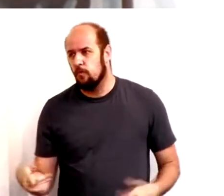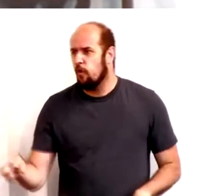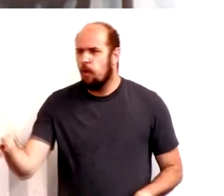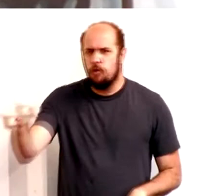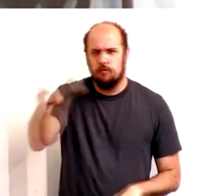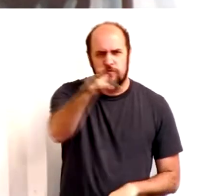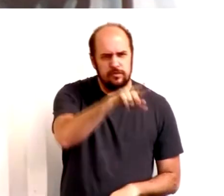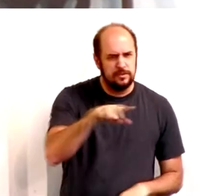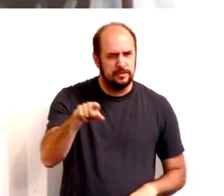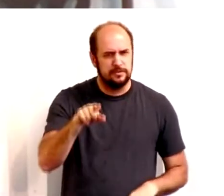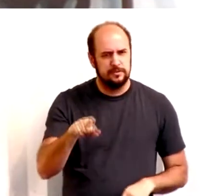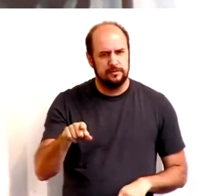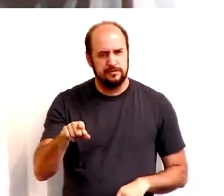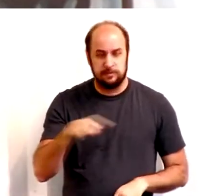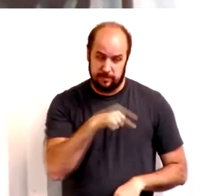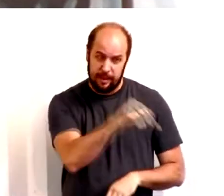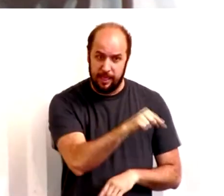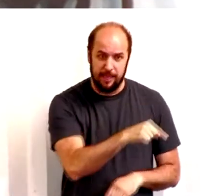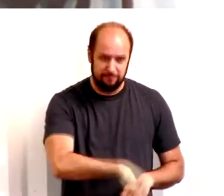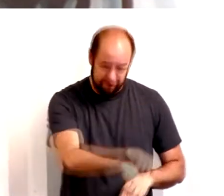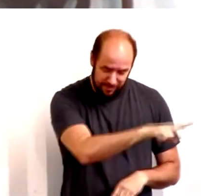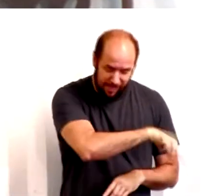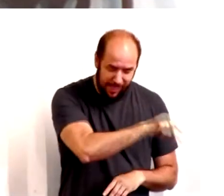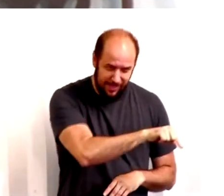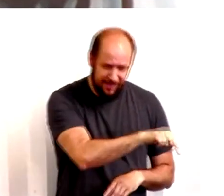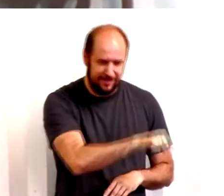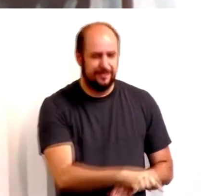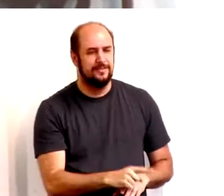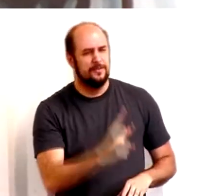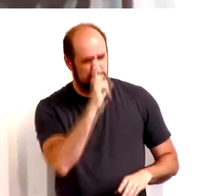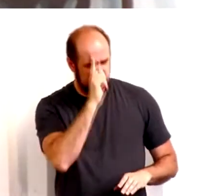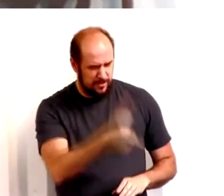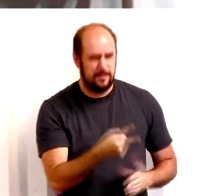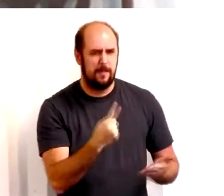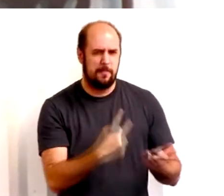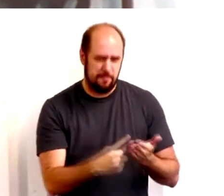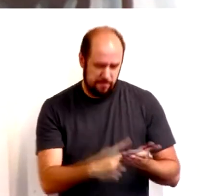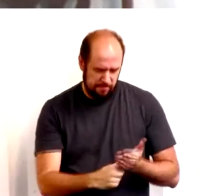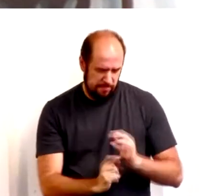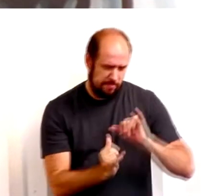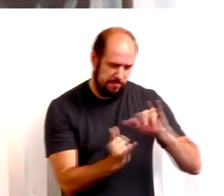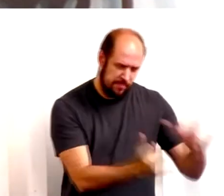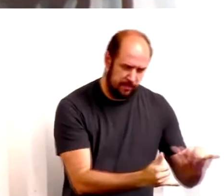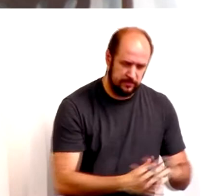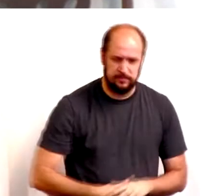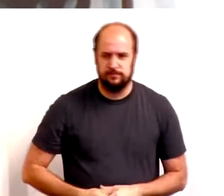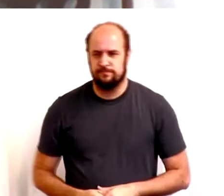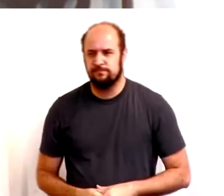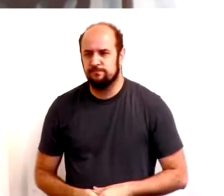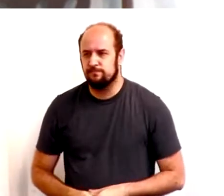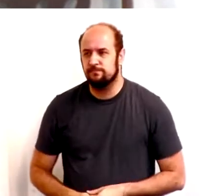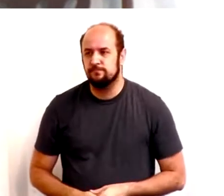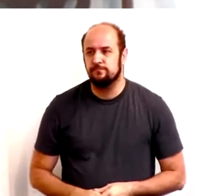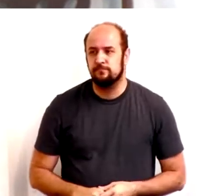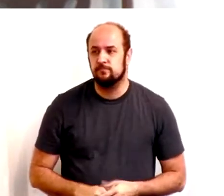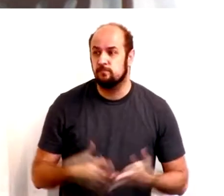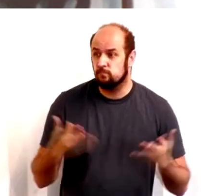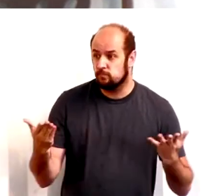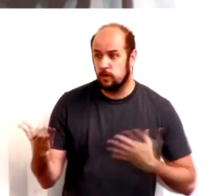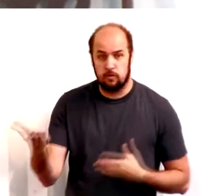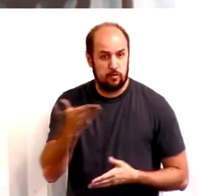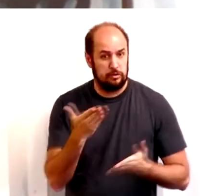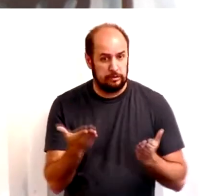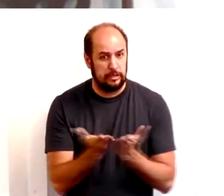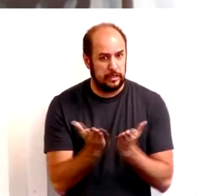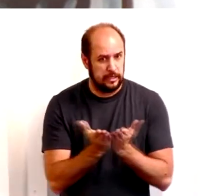vocês, mensageiro e auxiliar nas necessidades. Queridos, o crente, enquanto serve a Deus e